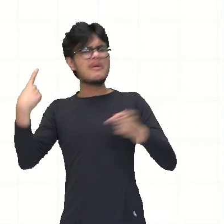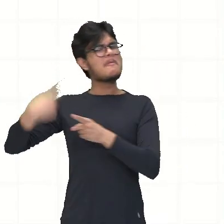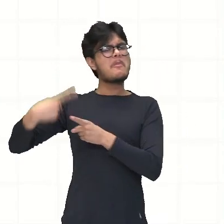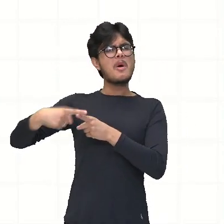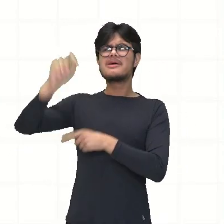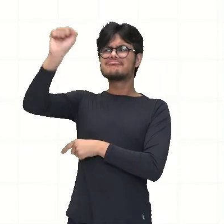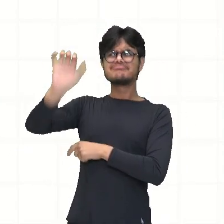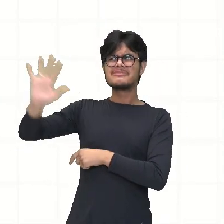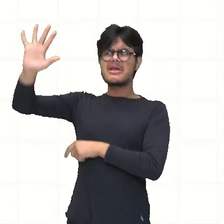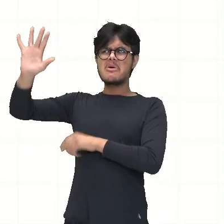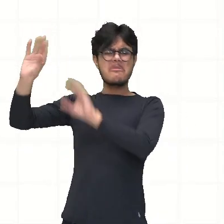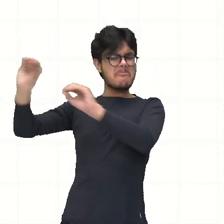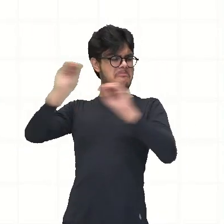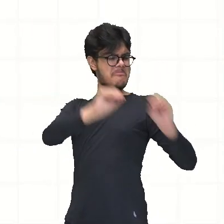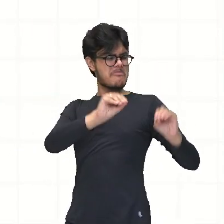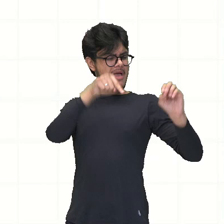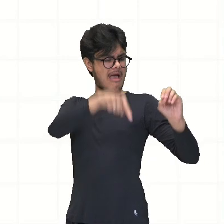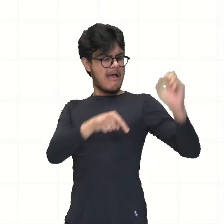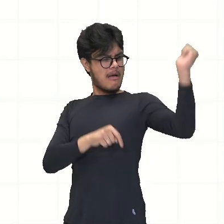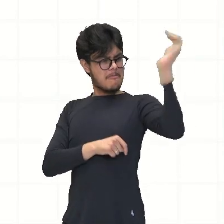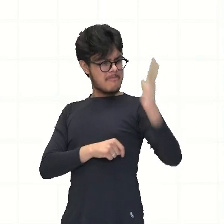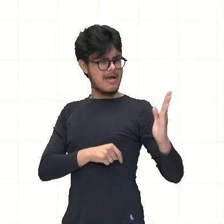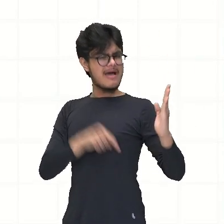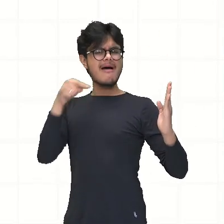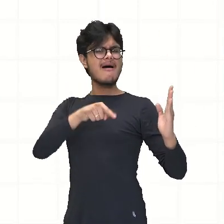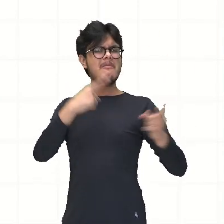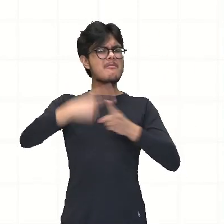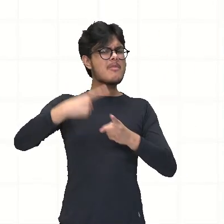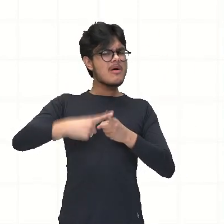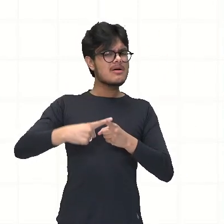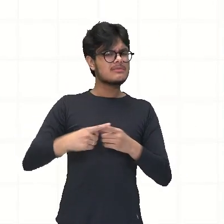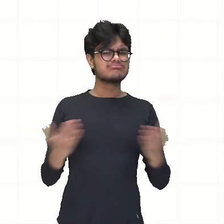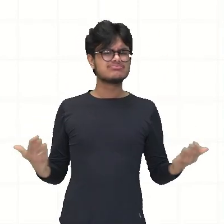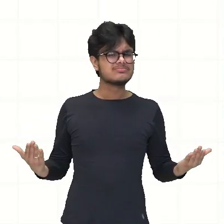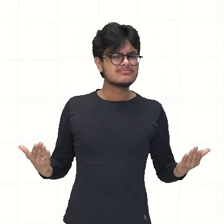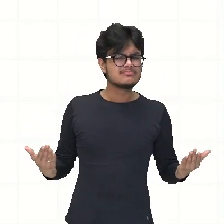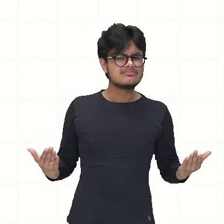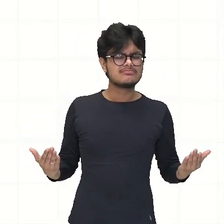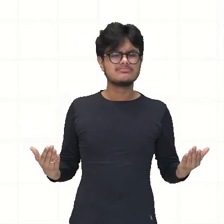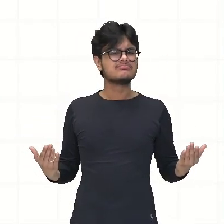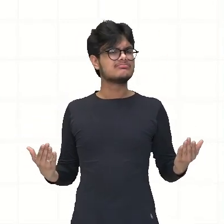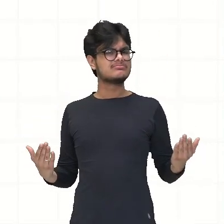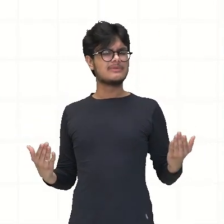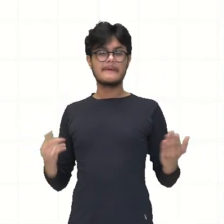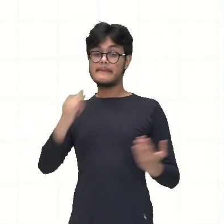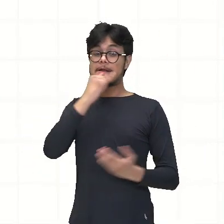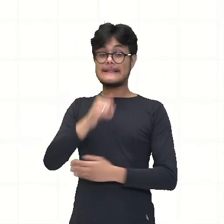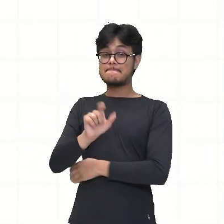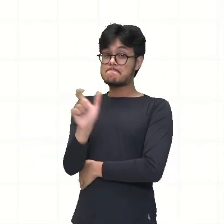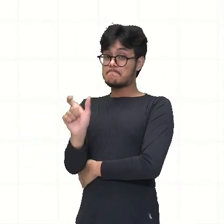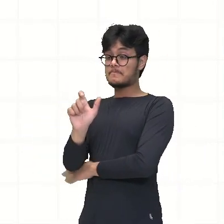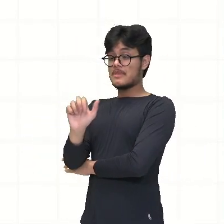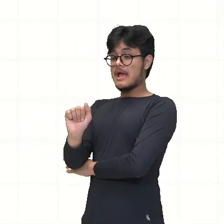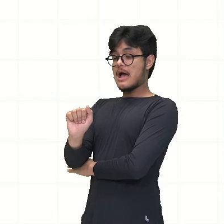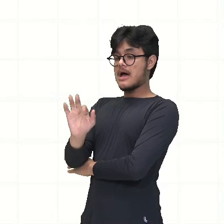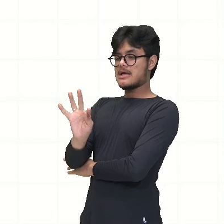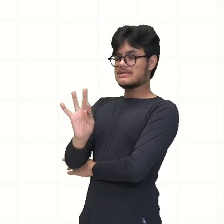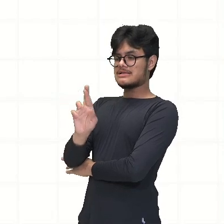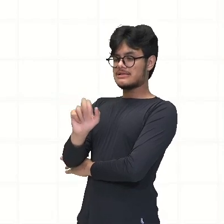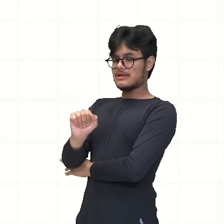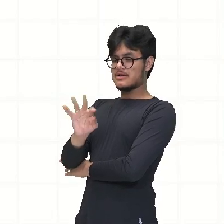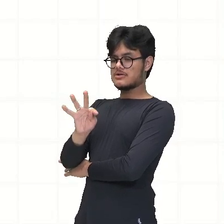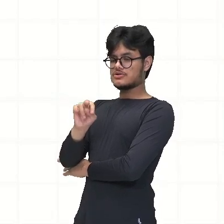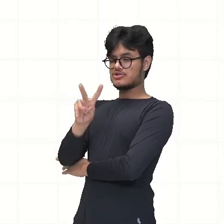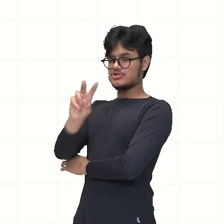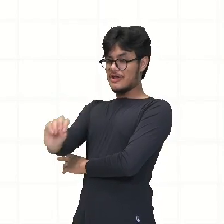meu local para uma outra região, para um outro país, né? Nós chamamos de fatores atrativos. Aí aqui no caso a gente tem,